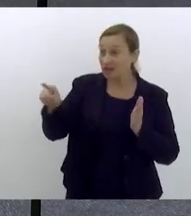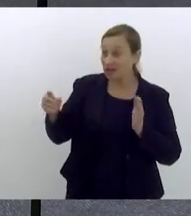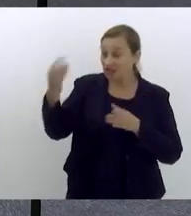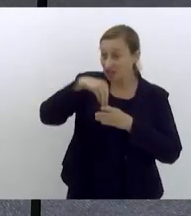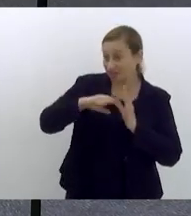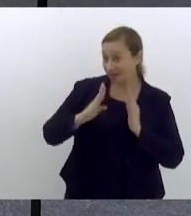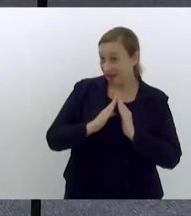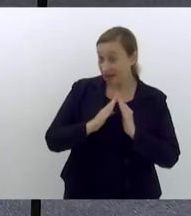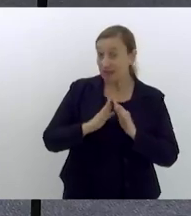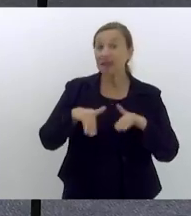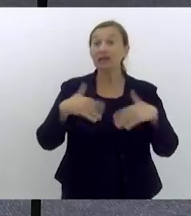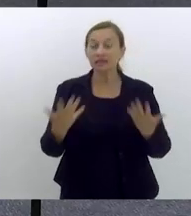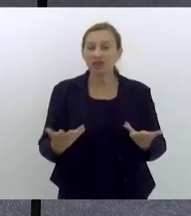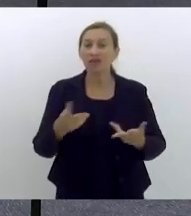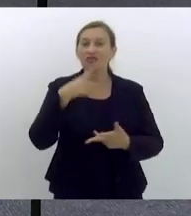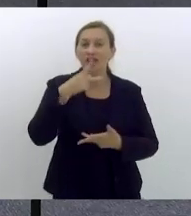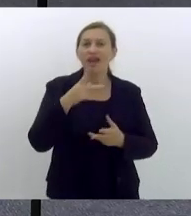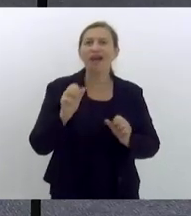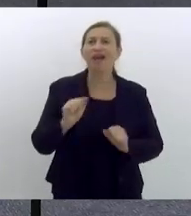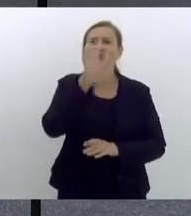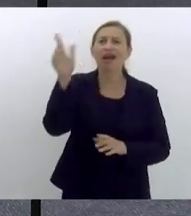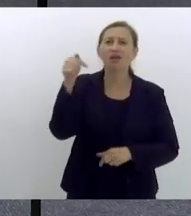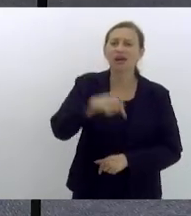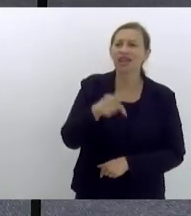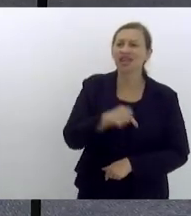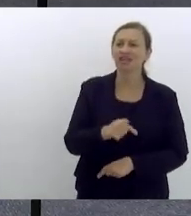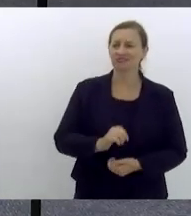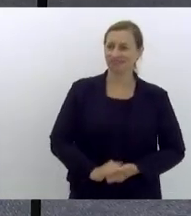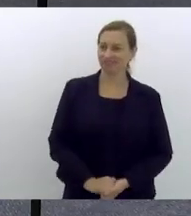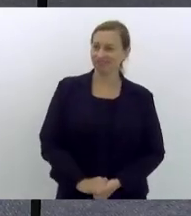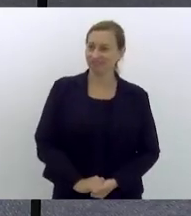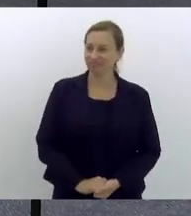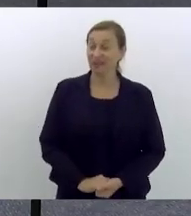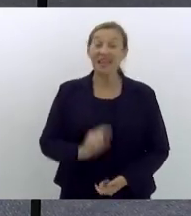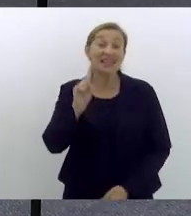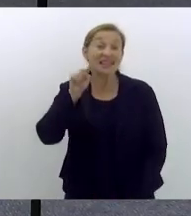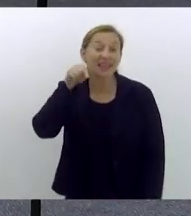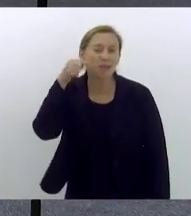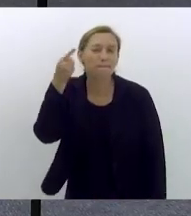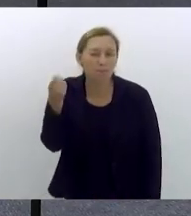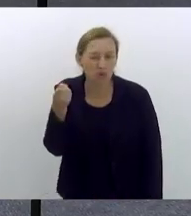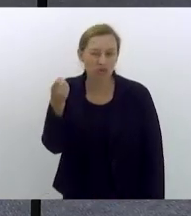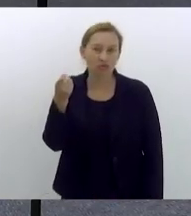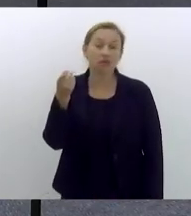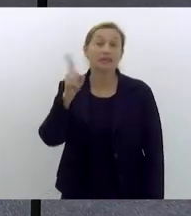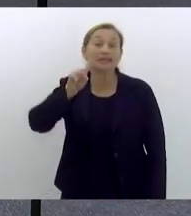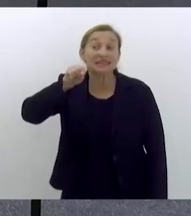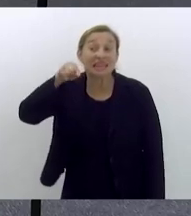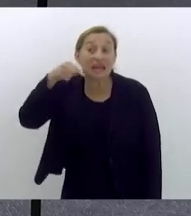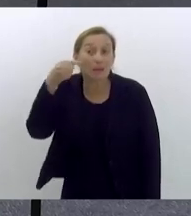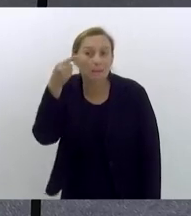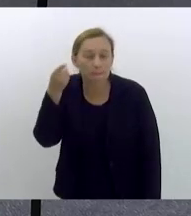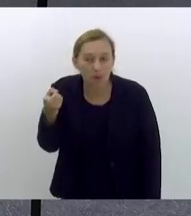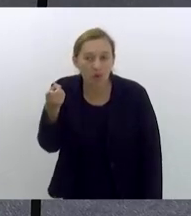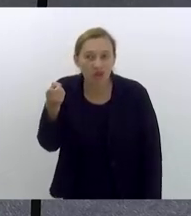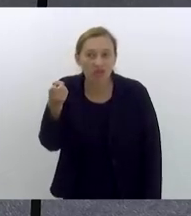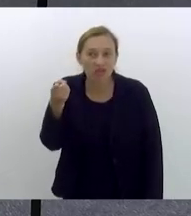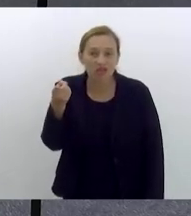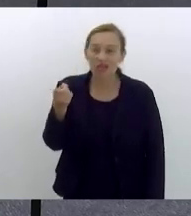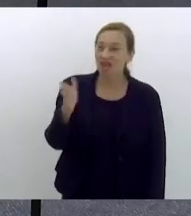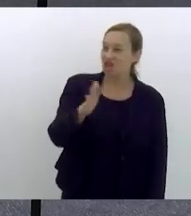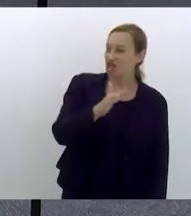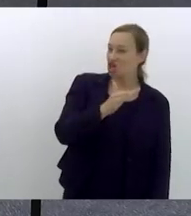eu quero deixar bem claro aqui que é o seguinte depois depois que a onça morre